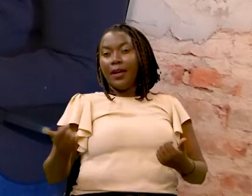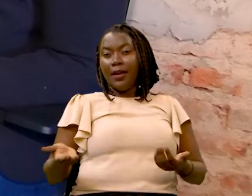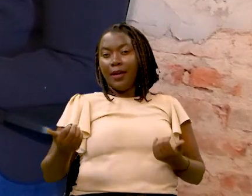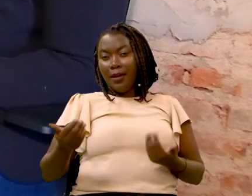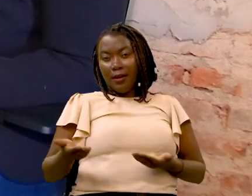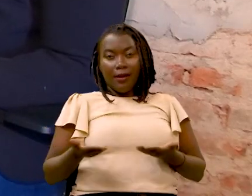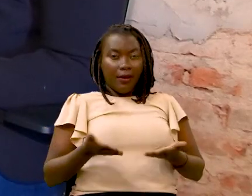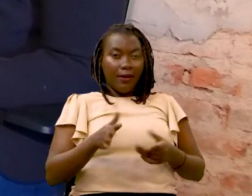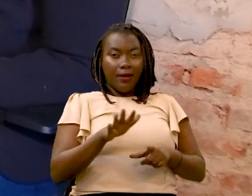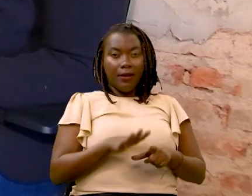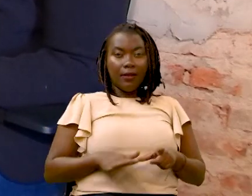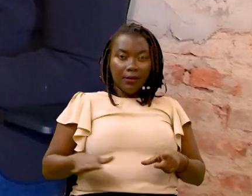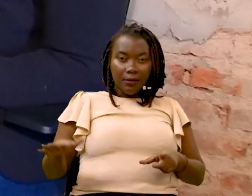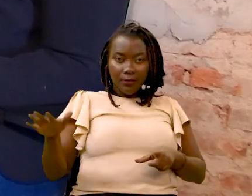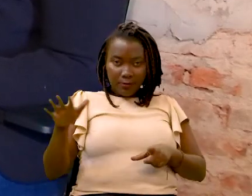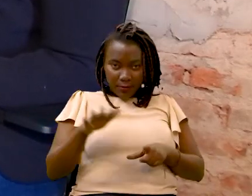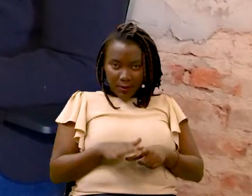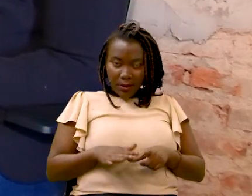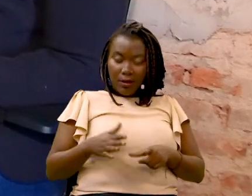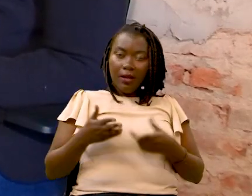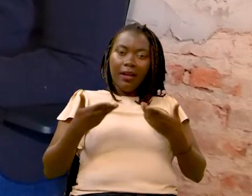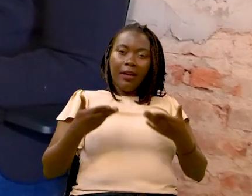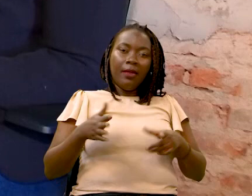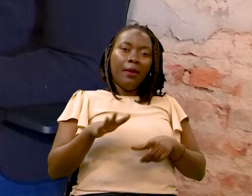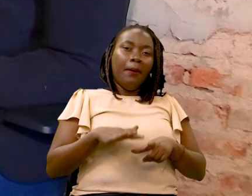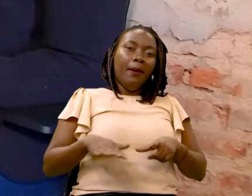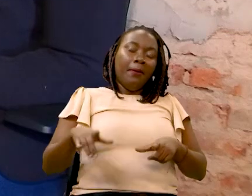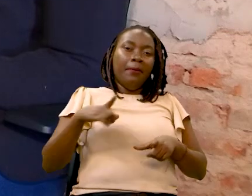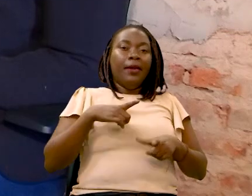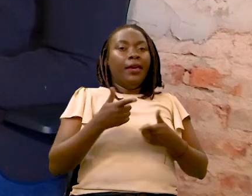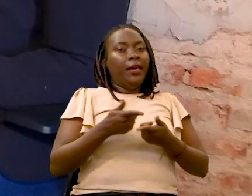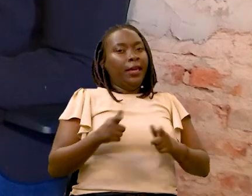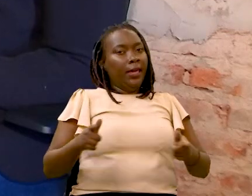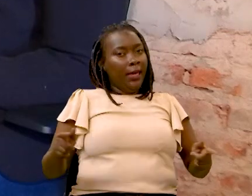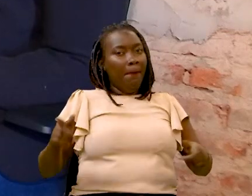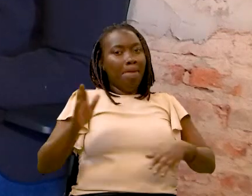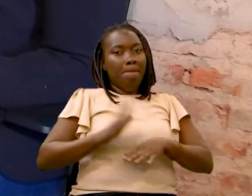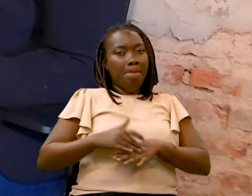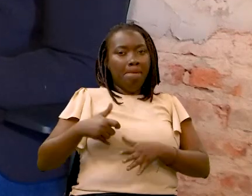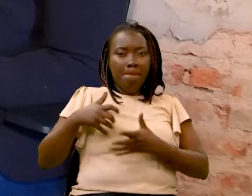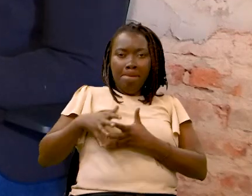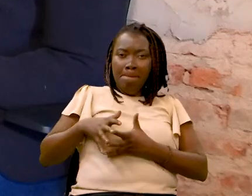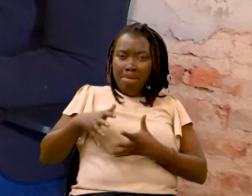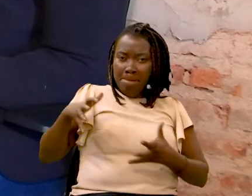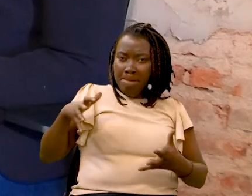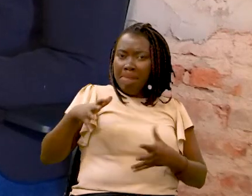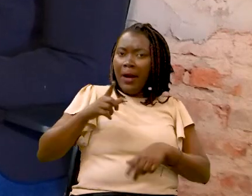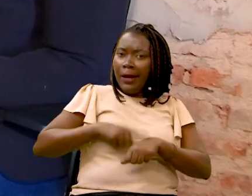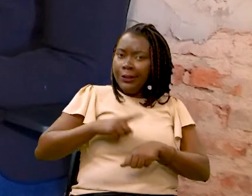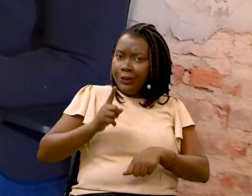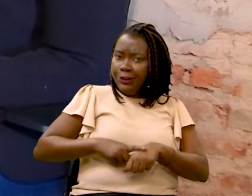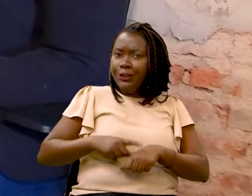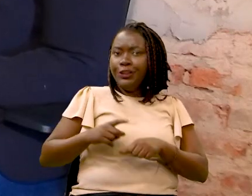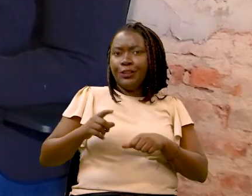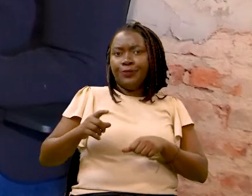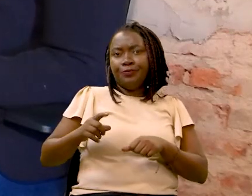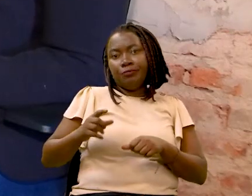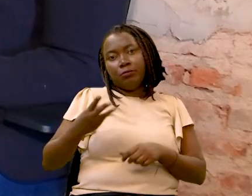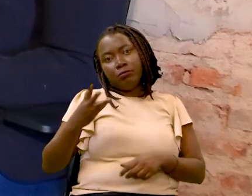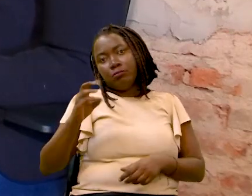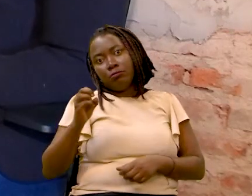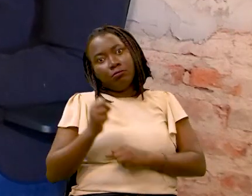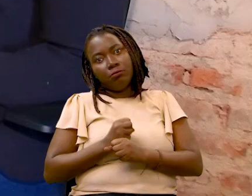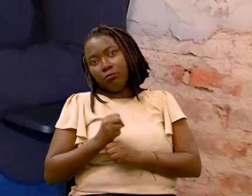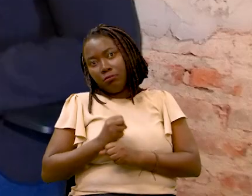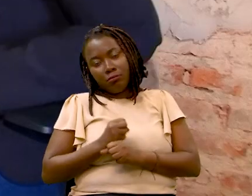relativamente nova para esse mercado, que nesse mercado tem galeristas com mais idade, mais tempo de mercado, às vezes,